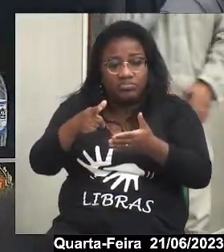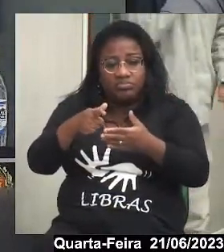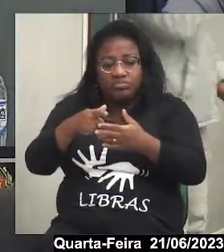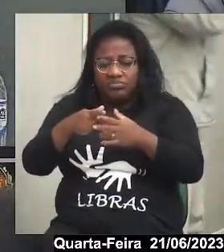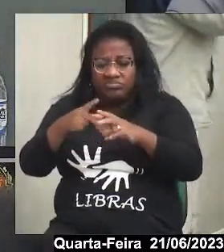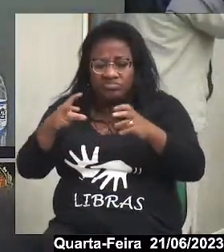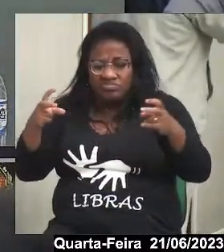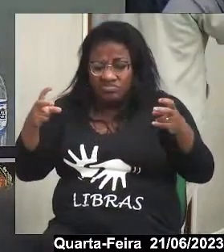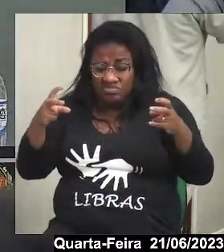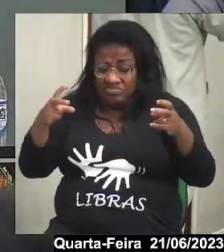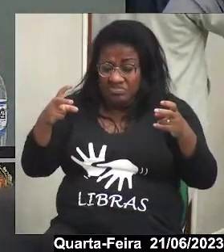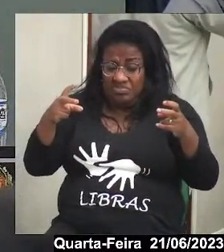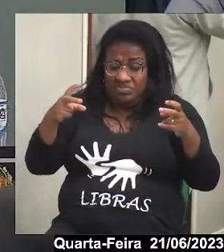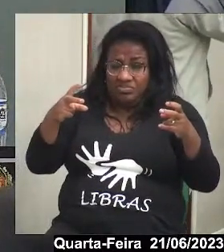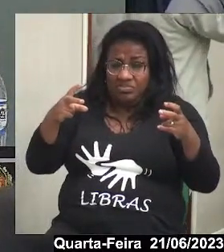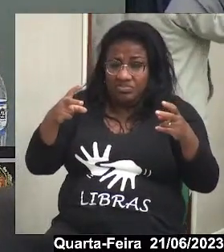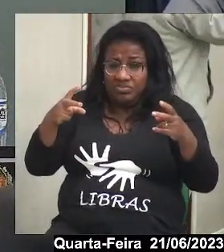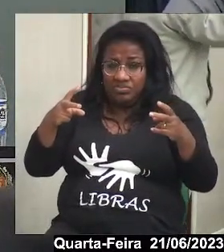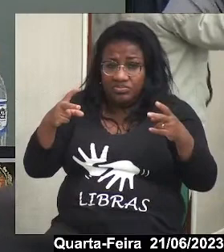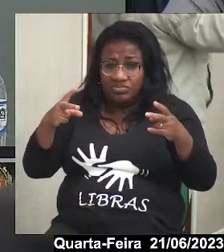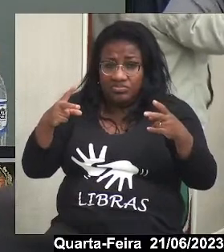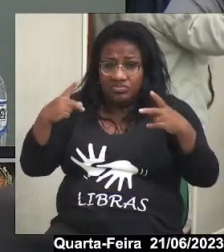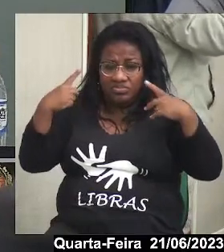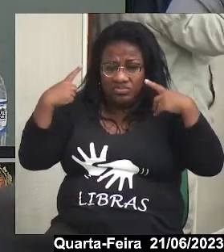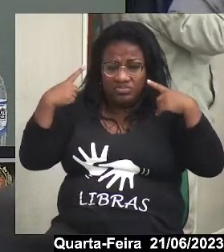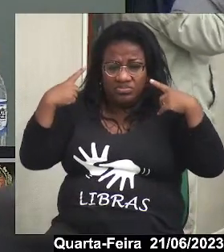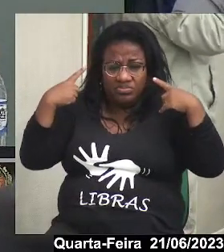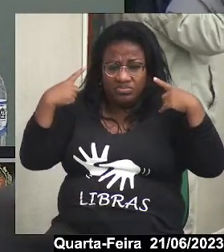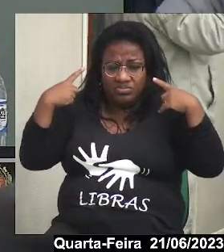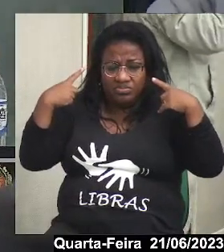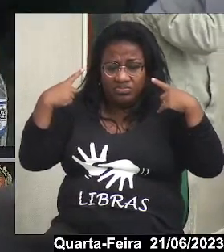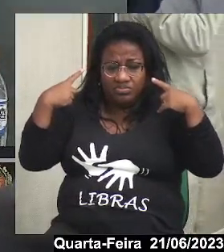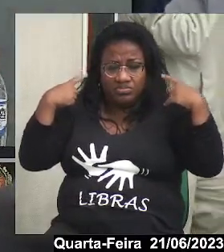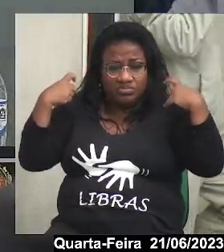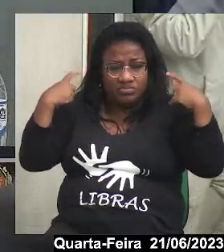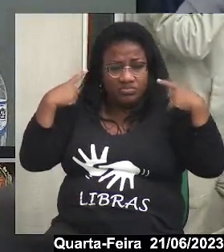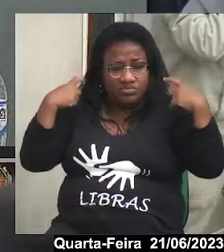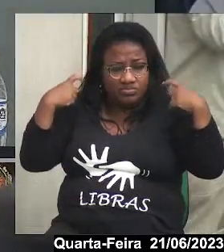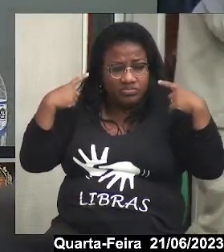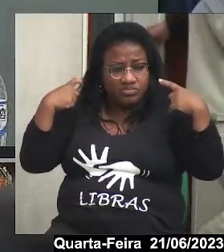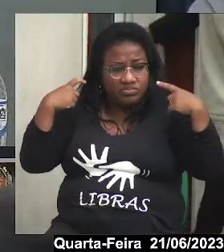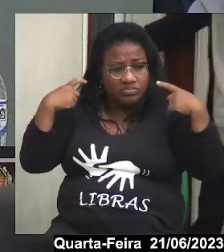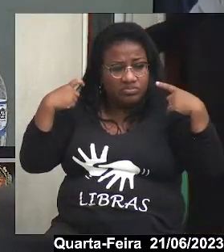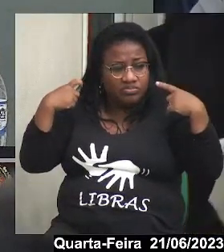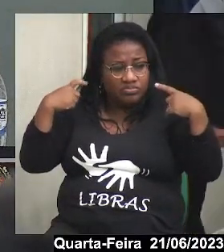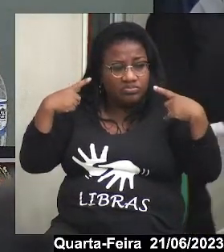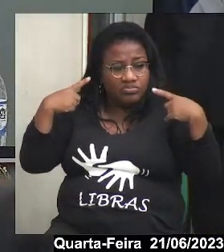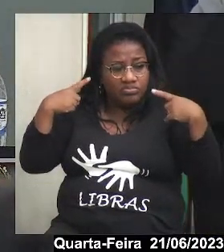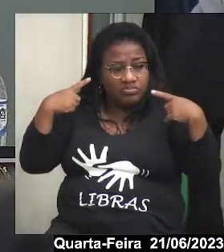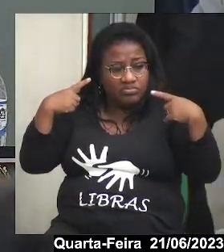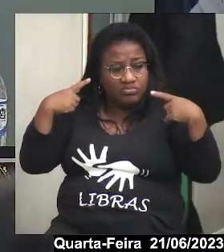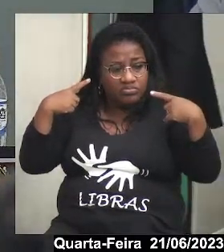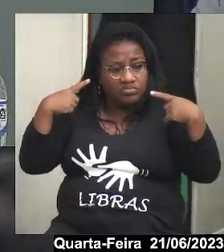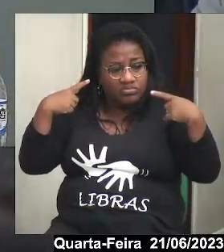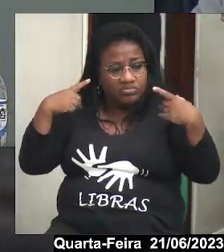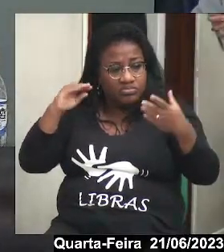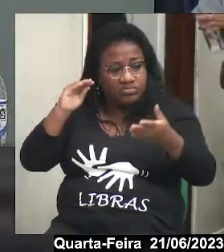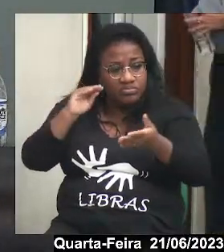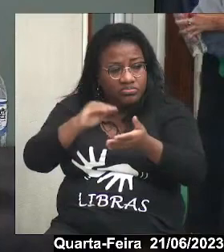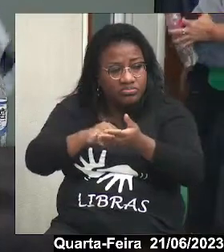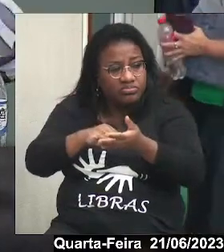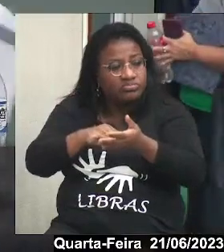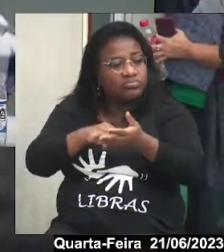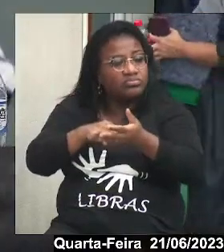rua deu-se por escolha a pedido dos moradores. Considerando que a rua já consta nos mapas, mas ainda não tem seu nome oficializado em